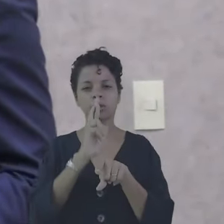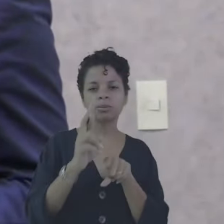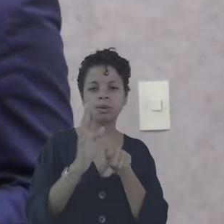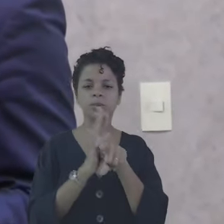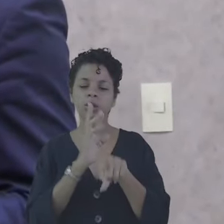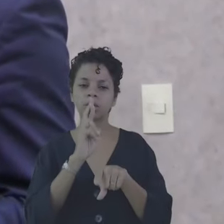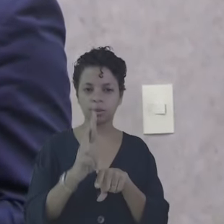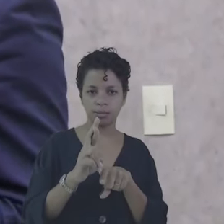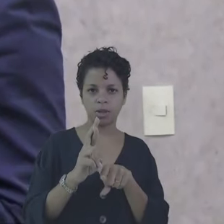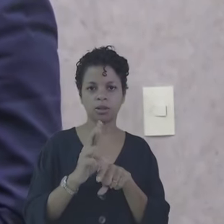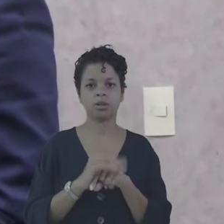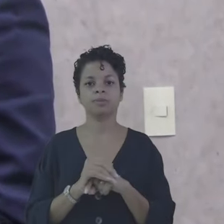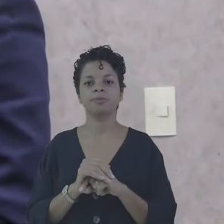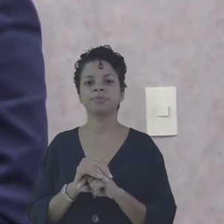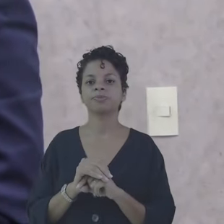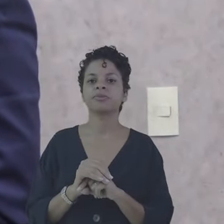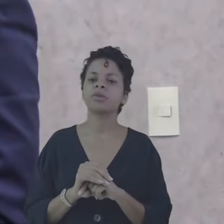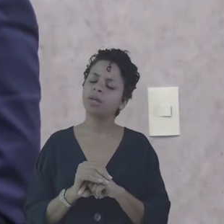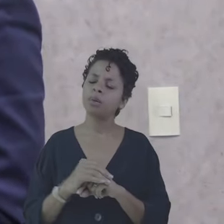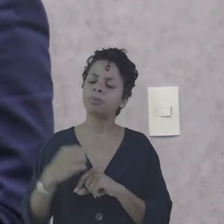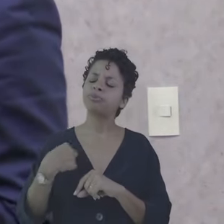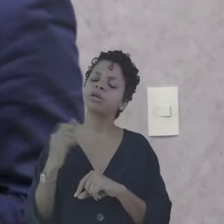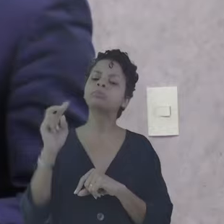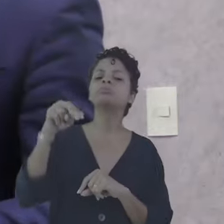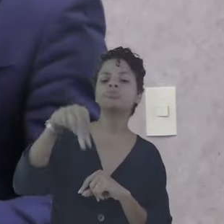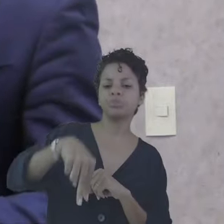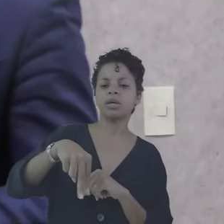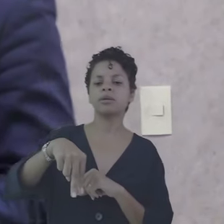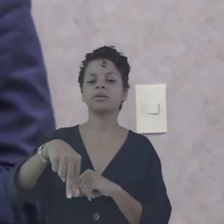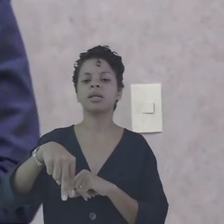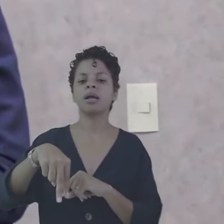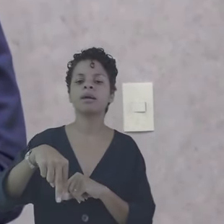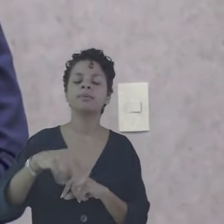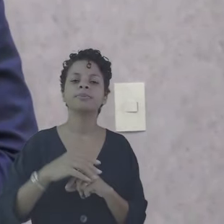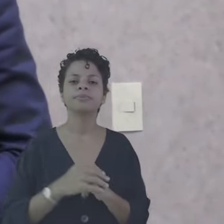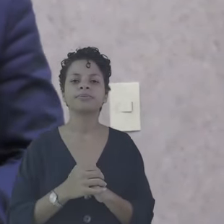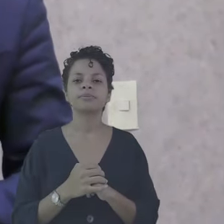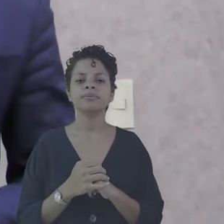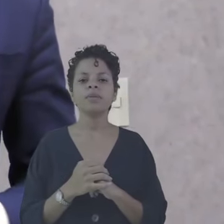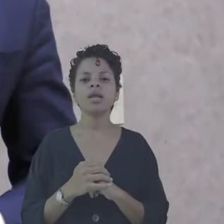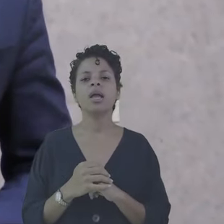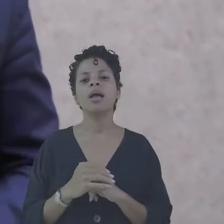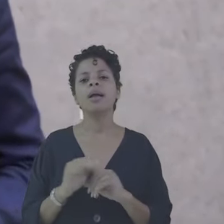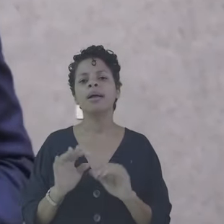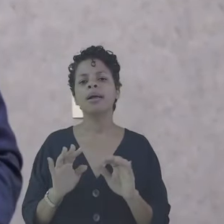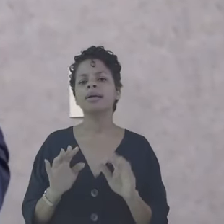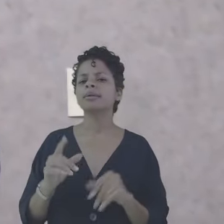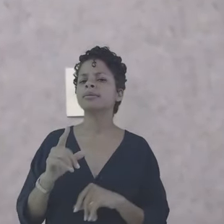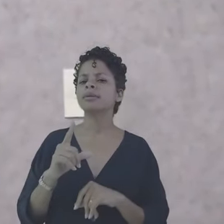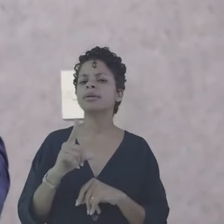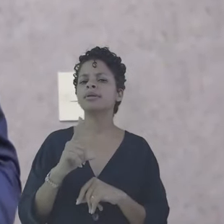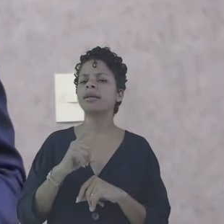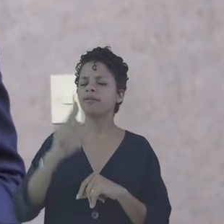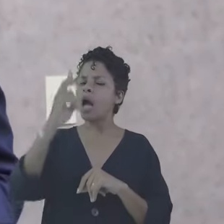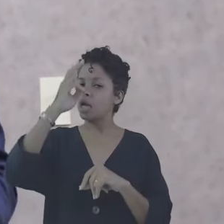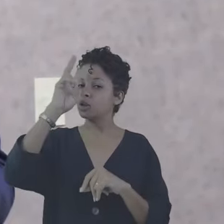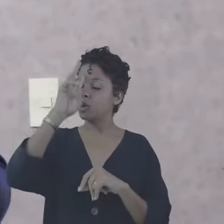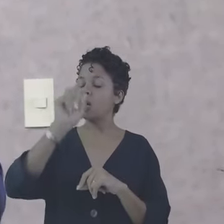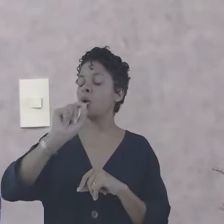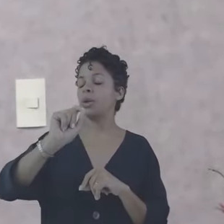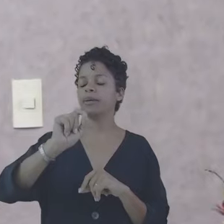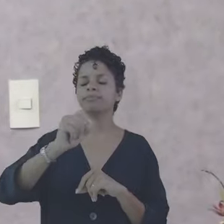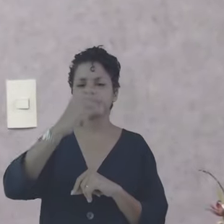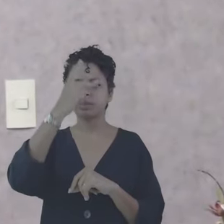alivia, né? Ele joga as perguntas mais difíceis possíveis. É porque ele é meu grande amigo, não é? Mas eu estava nesse programa e as pessoas foram